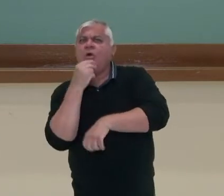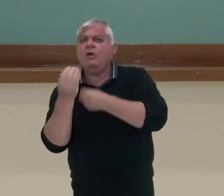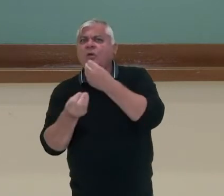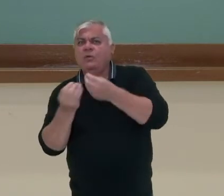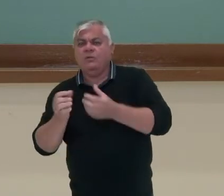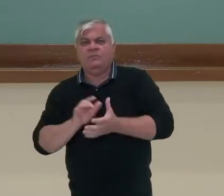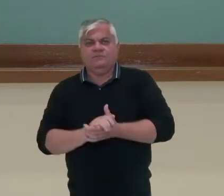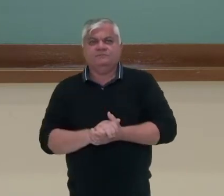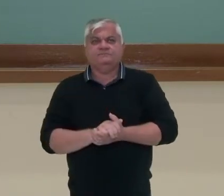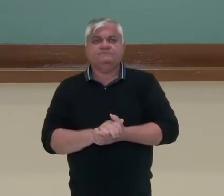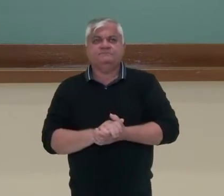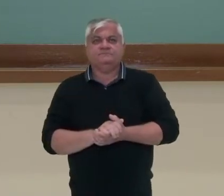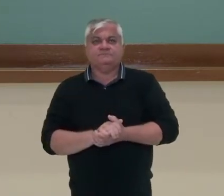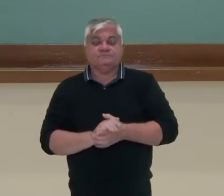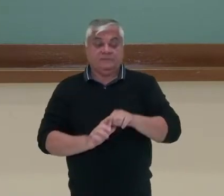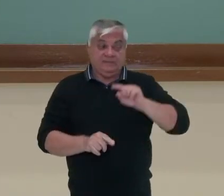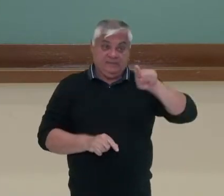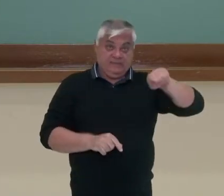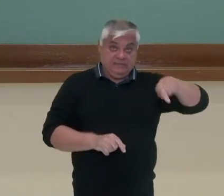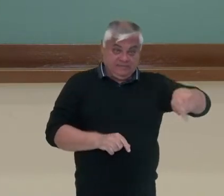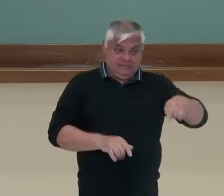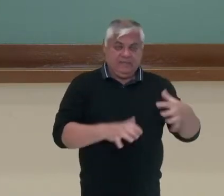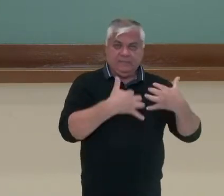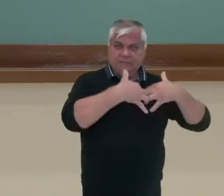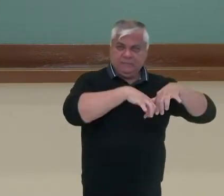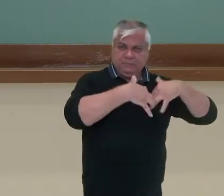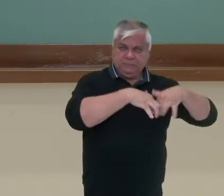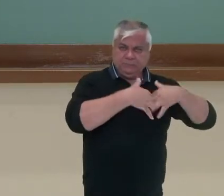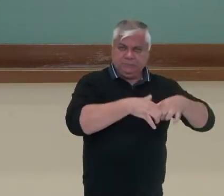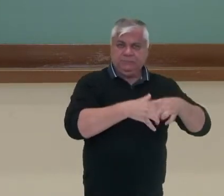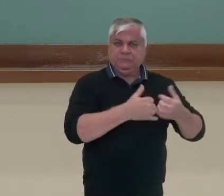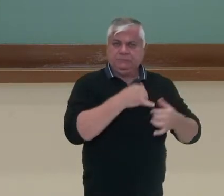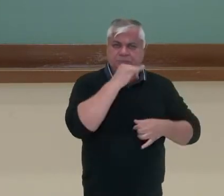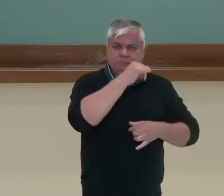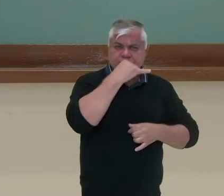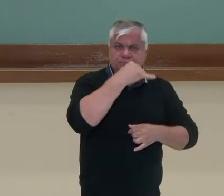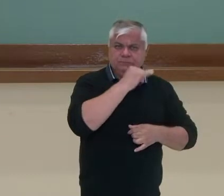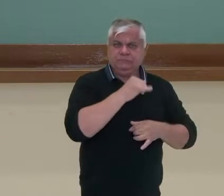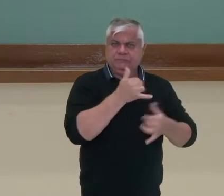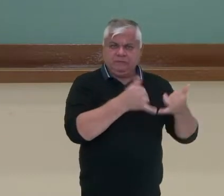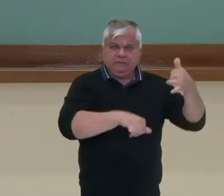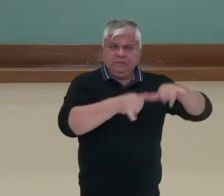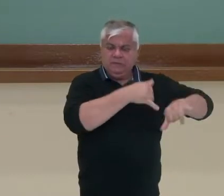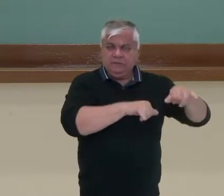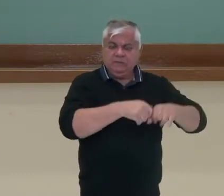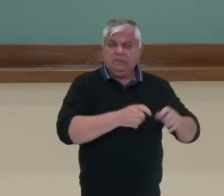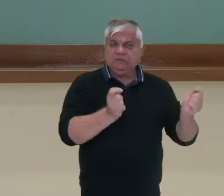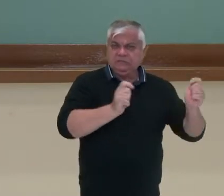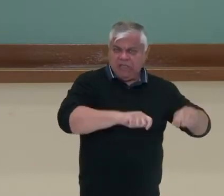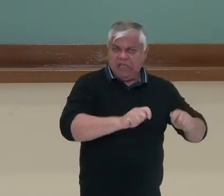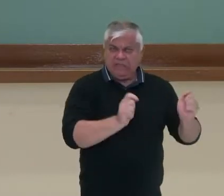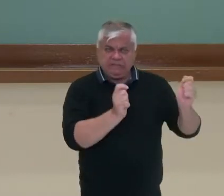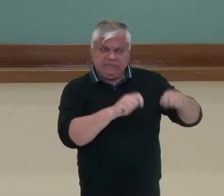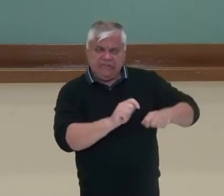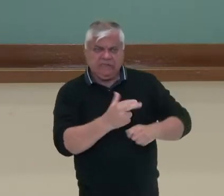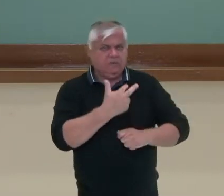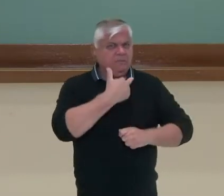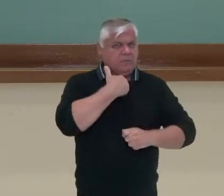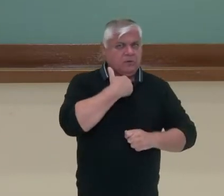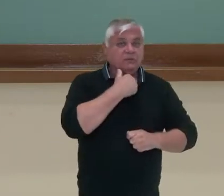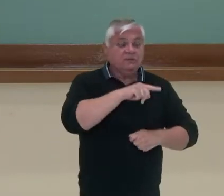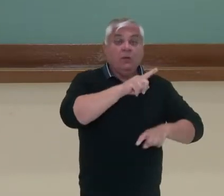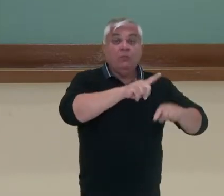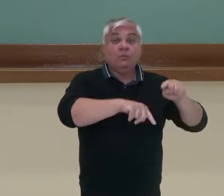acontecer. Já a termodinâmica apenas diz se uma reação deve ou não acontecer ao verificar se os produtos,